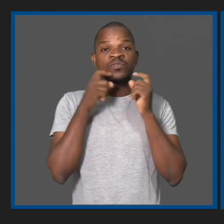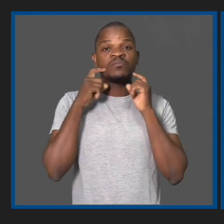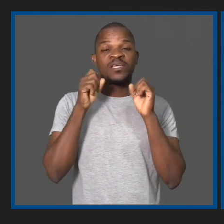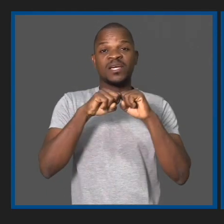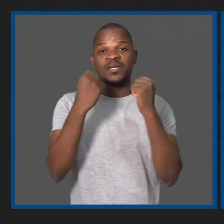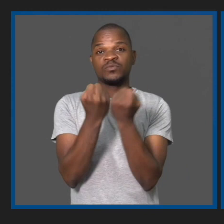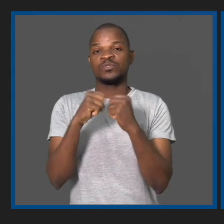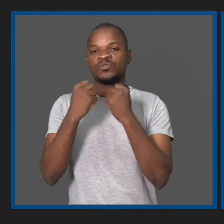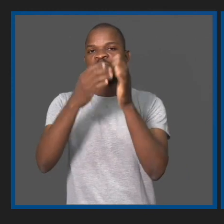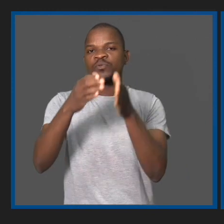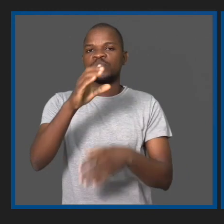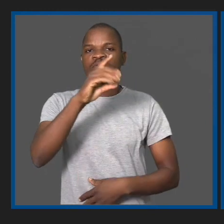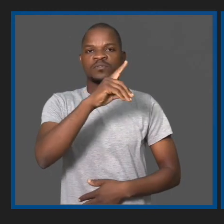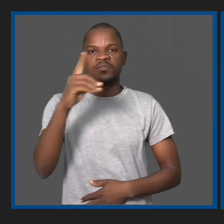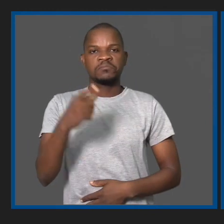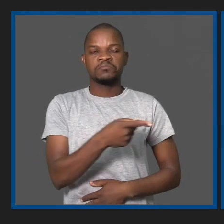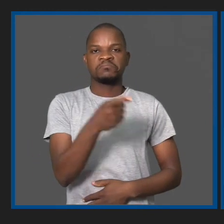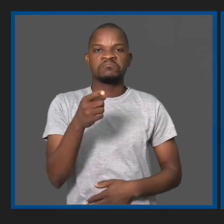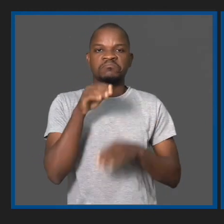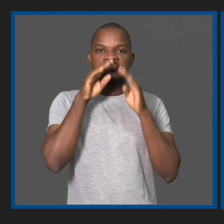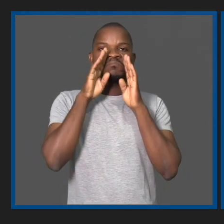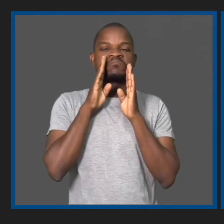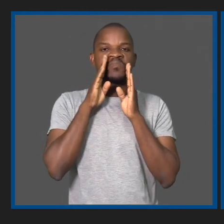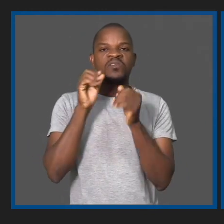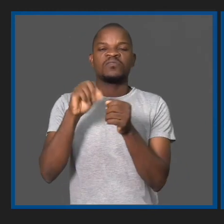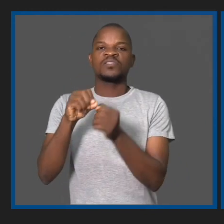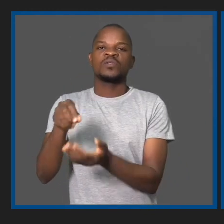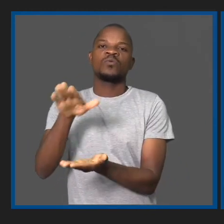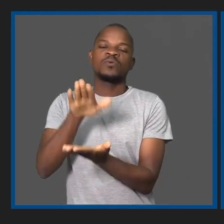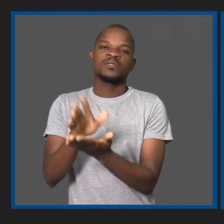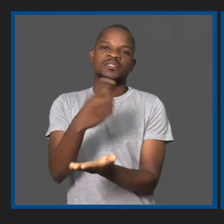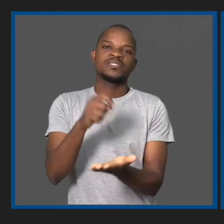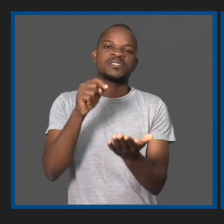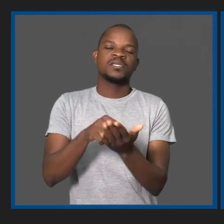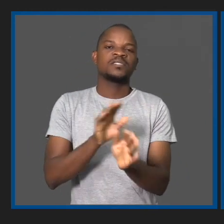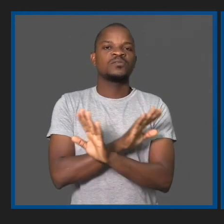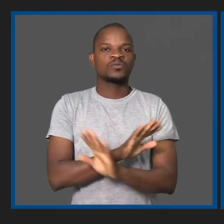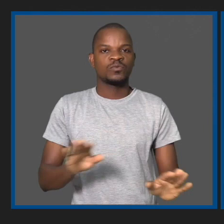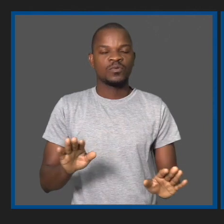as associações das com deficiência infelizmente tendem a ficar a pé nas cidades.